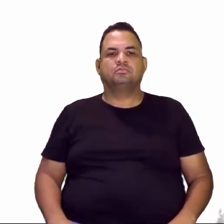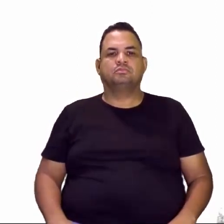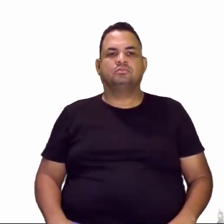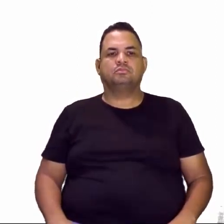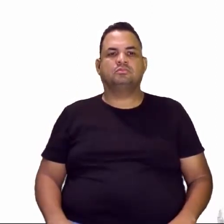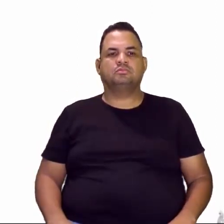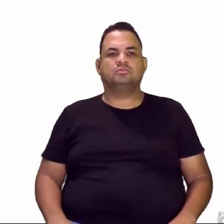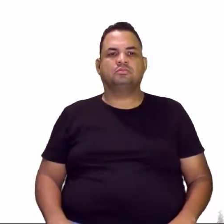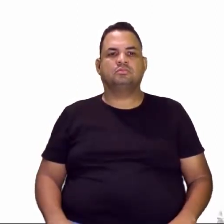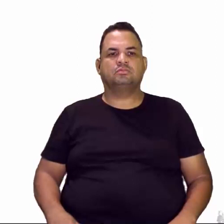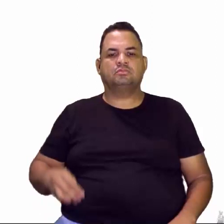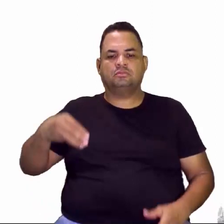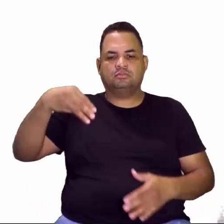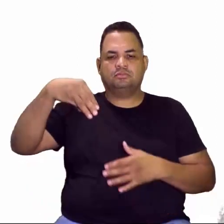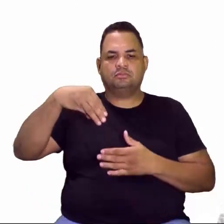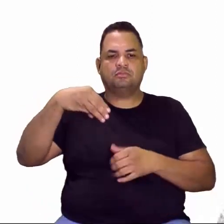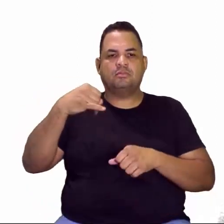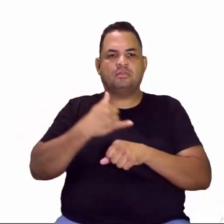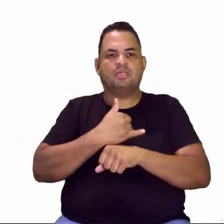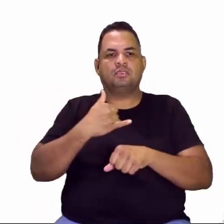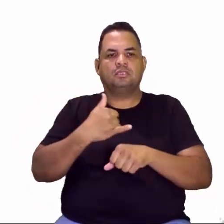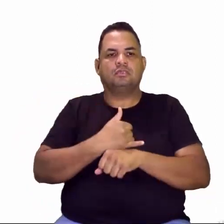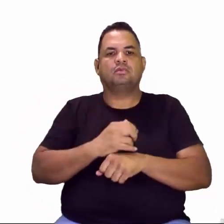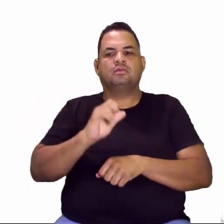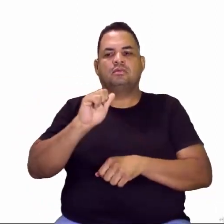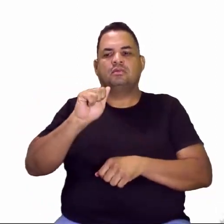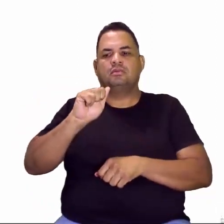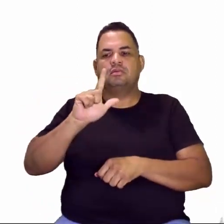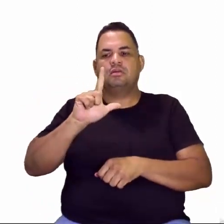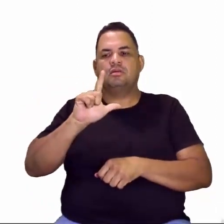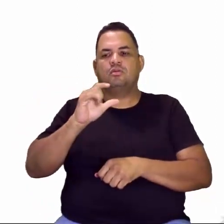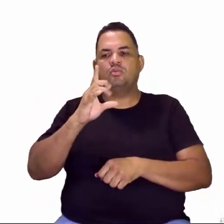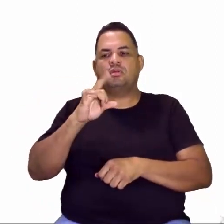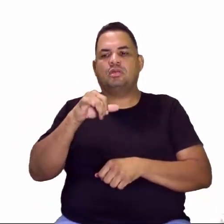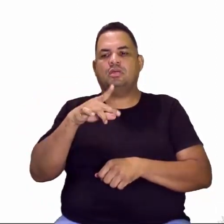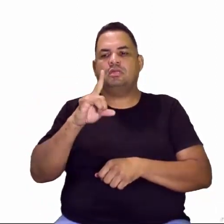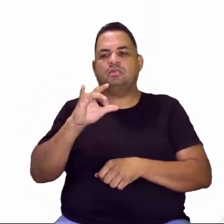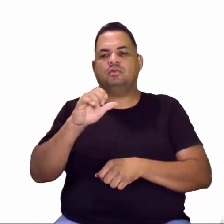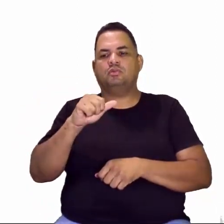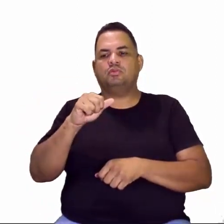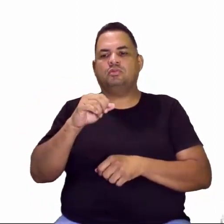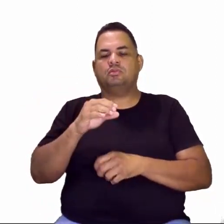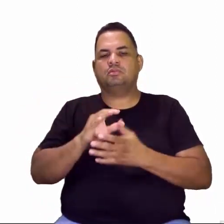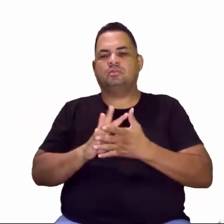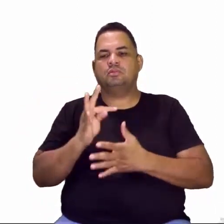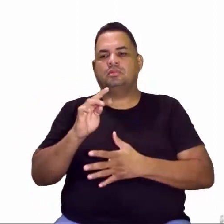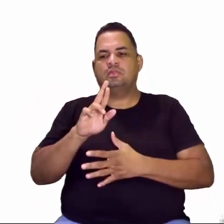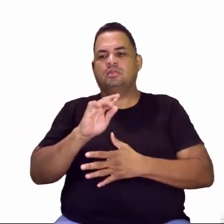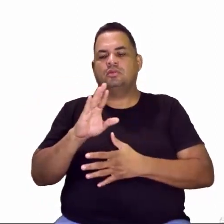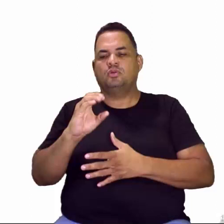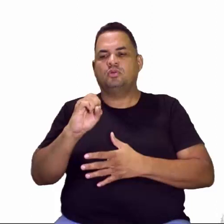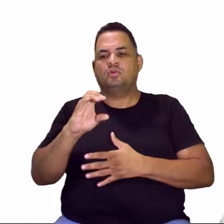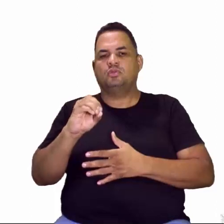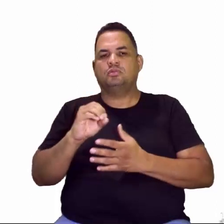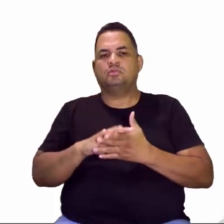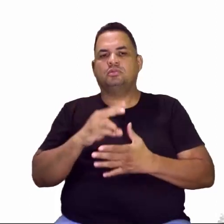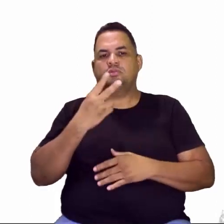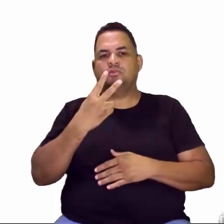esse camarada aqui é um metal alcalino terroso. A carga dele é de